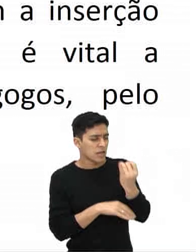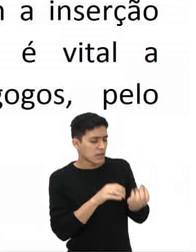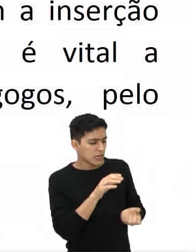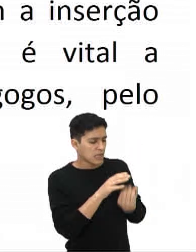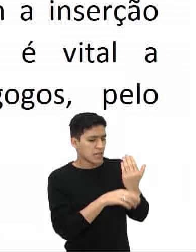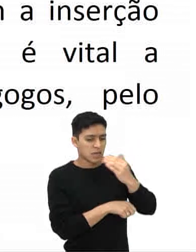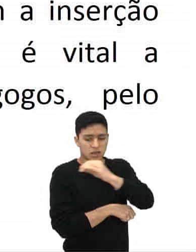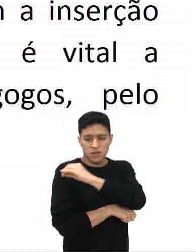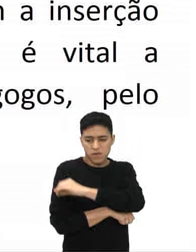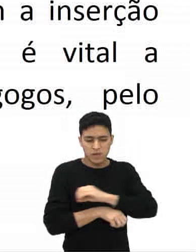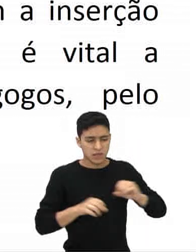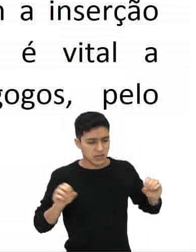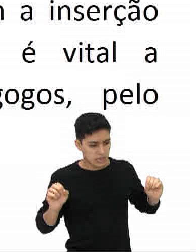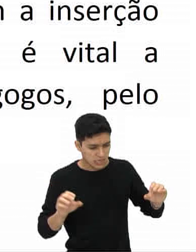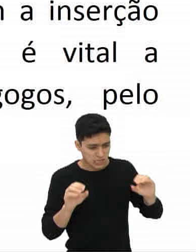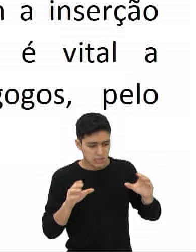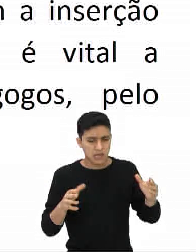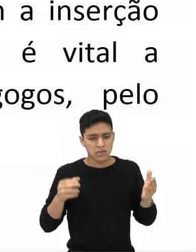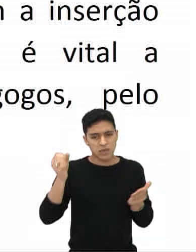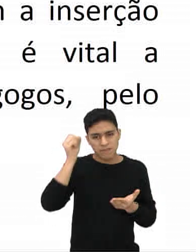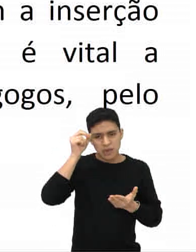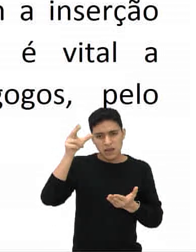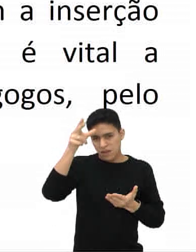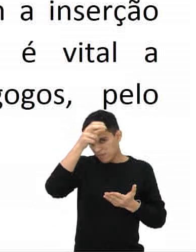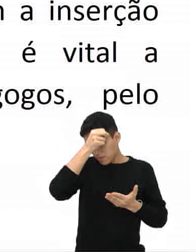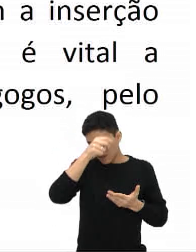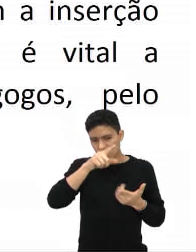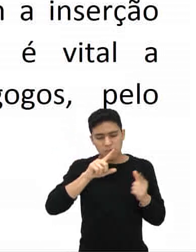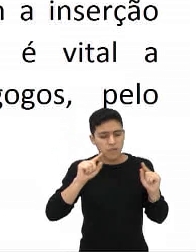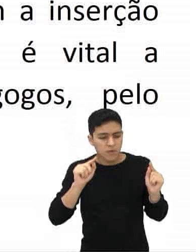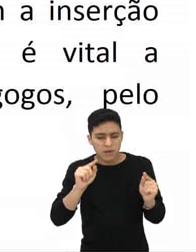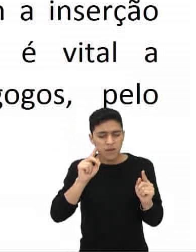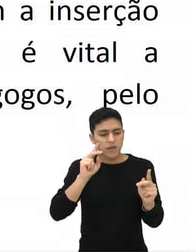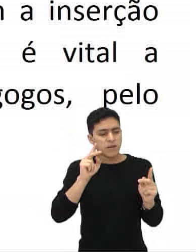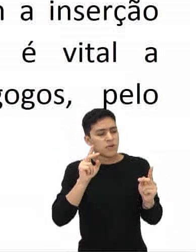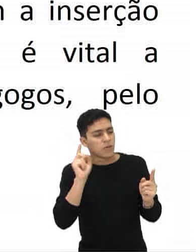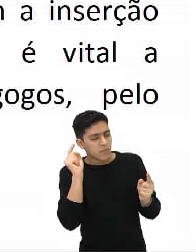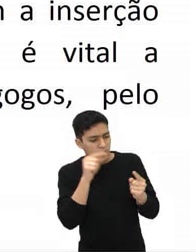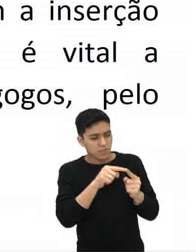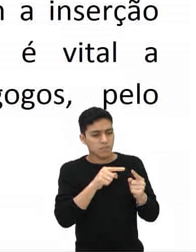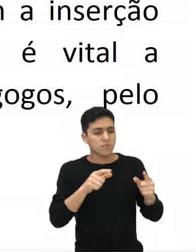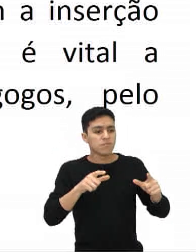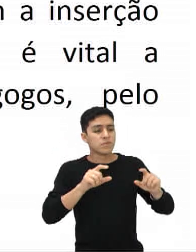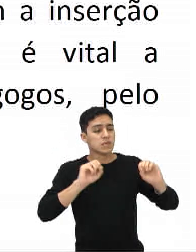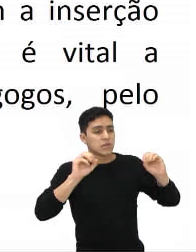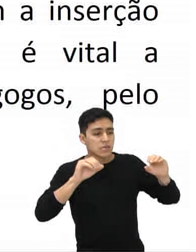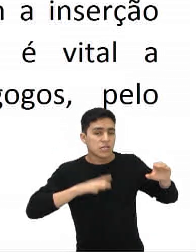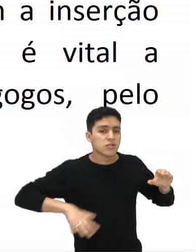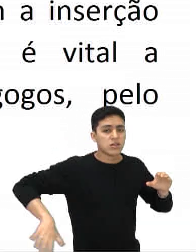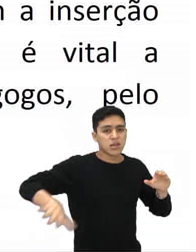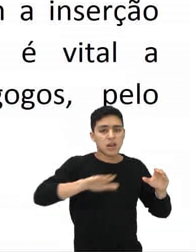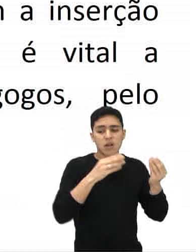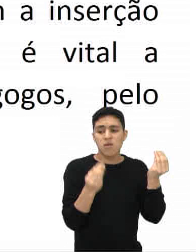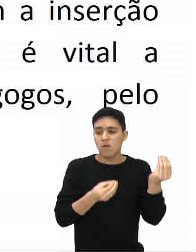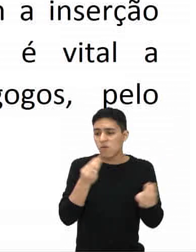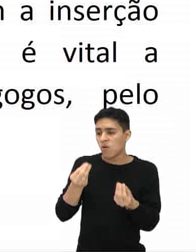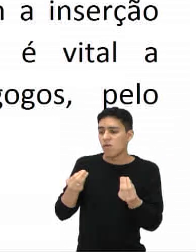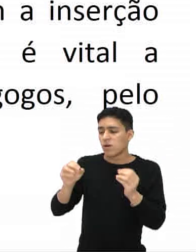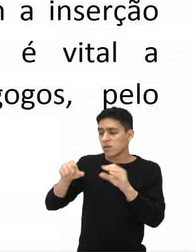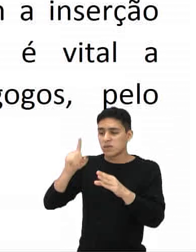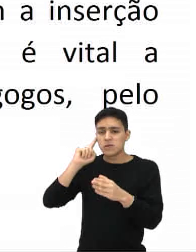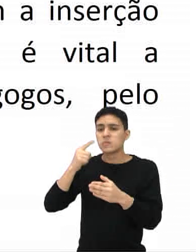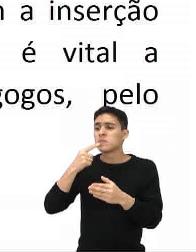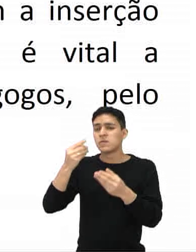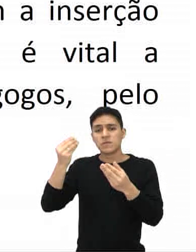de oficinas educativas pelas prefeituras, visando a elucidação das massas sobre a marginalização da educação dos